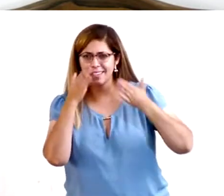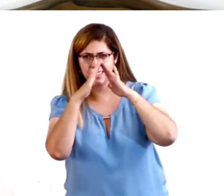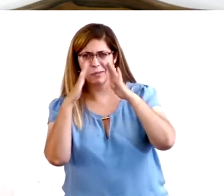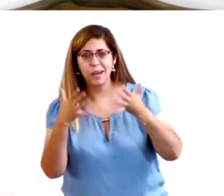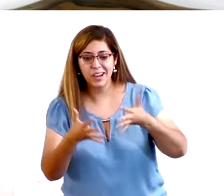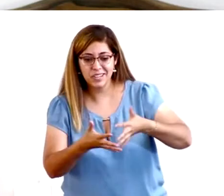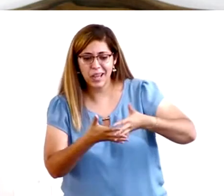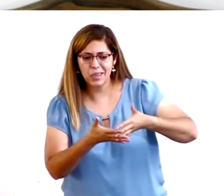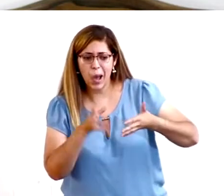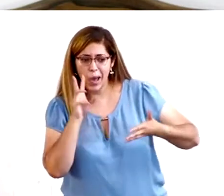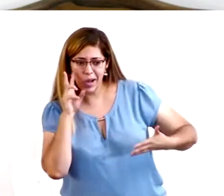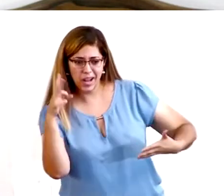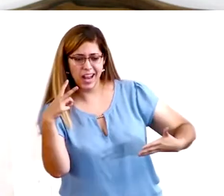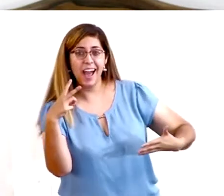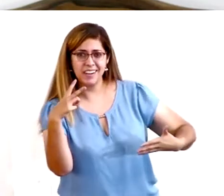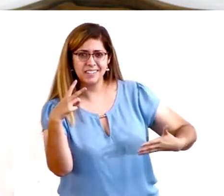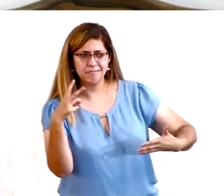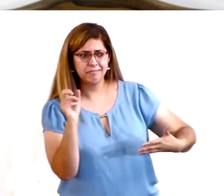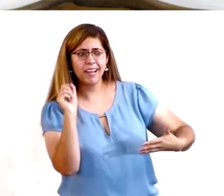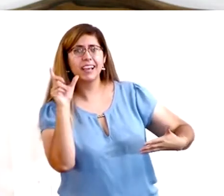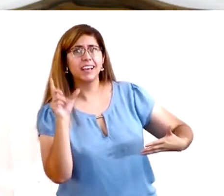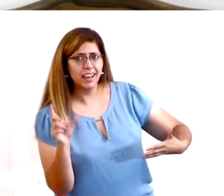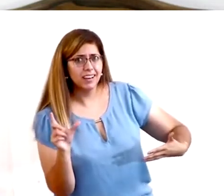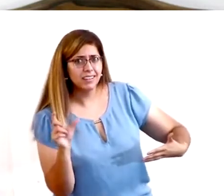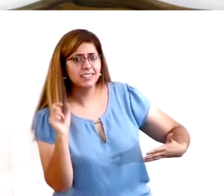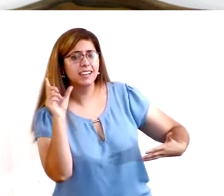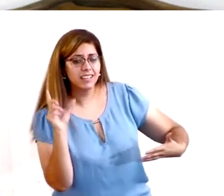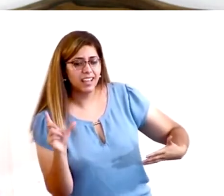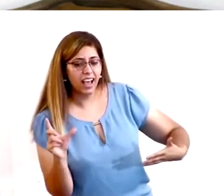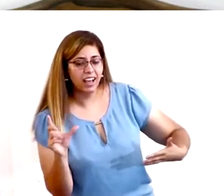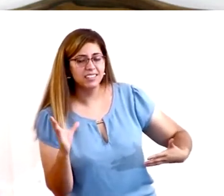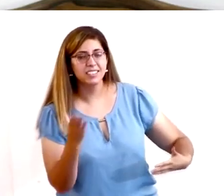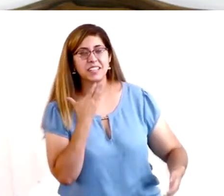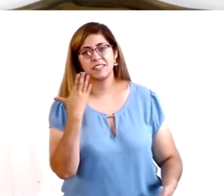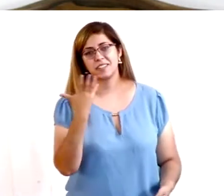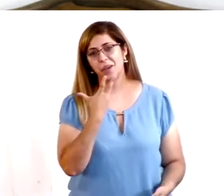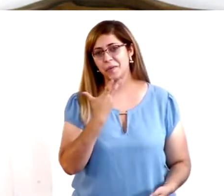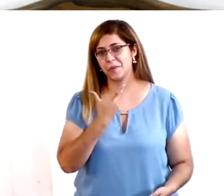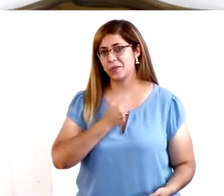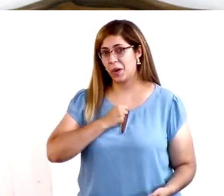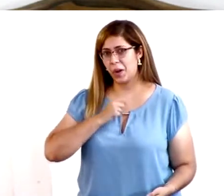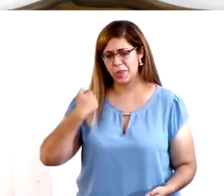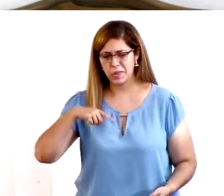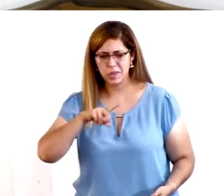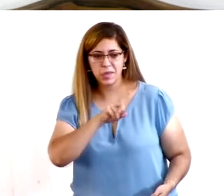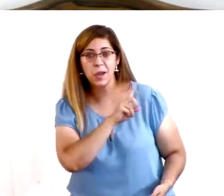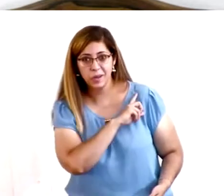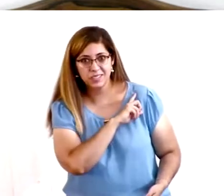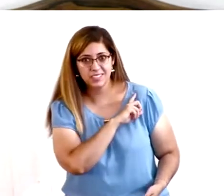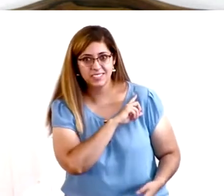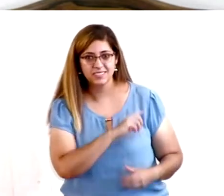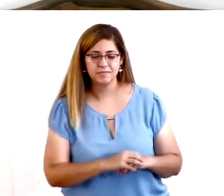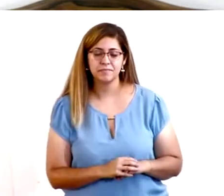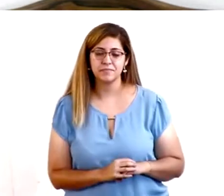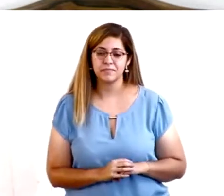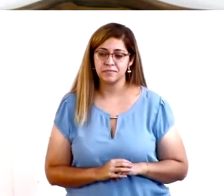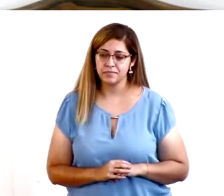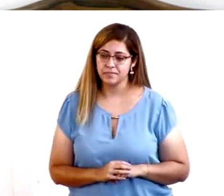pessoas olharam e disseram, quem é este? É o nosso Salvador, é o seu